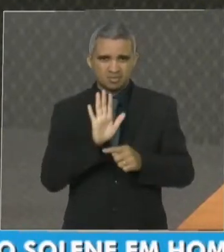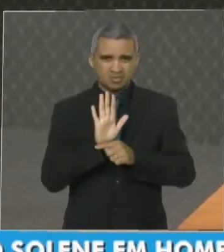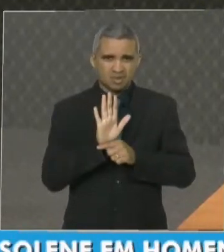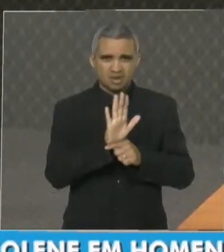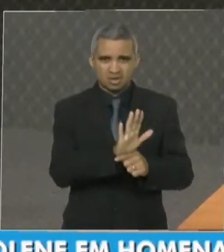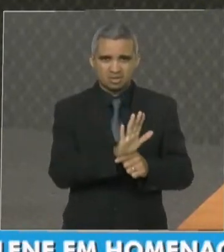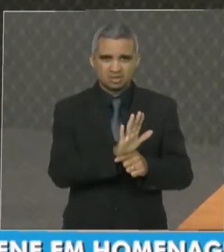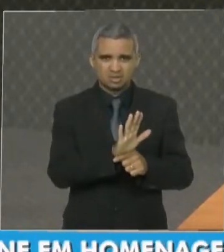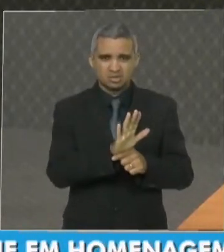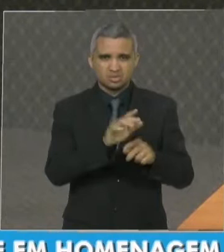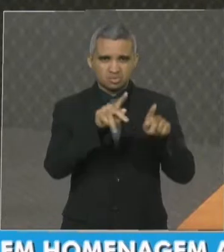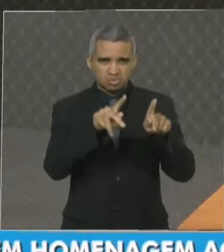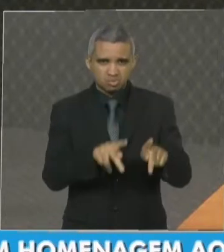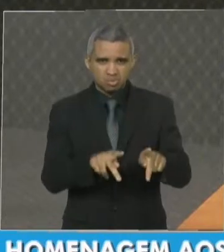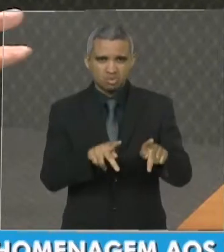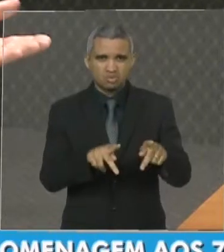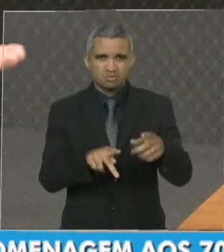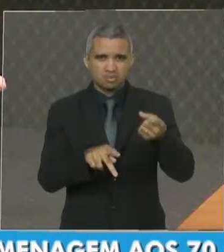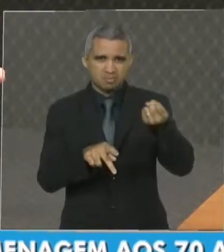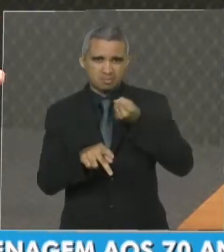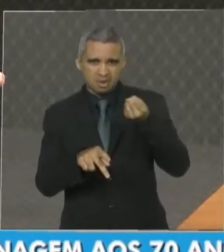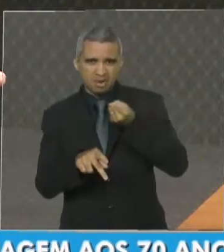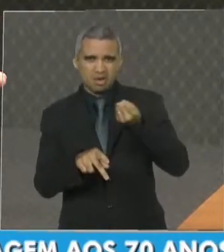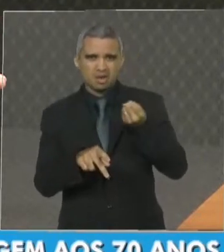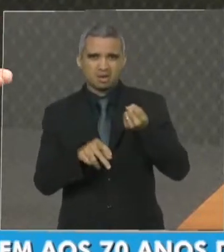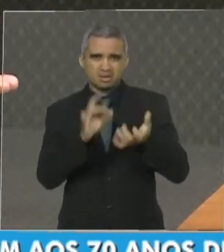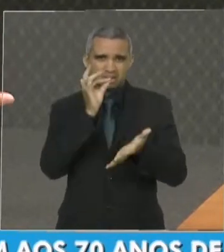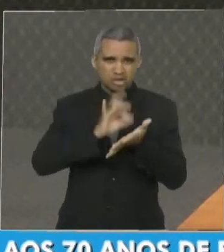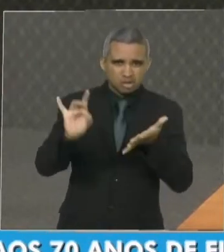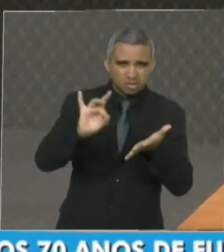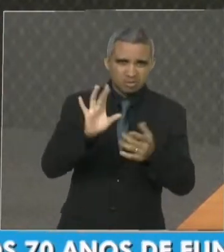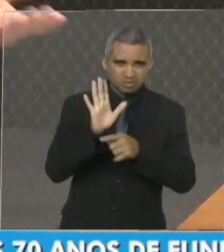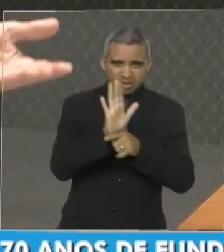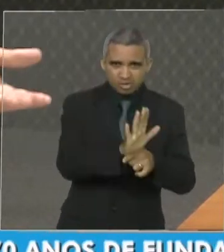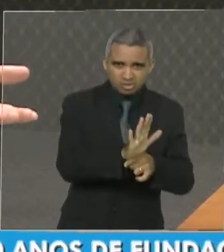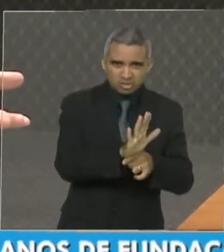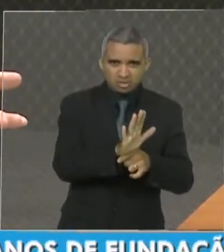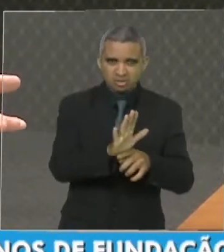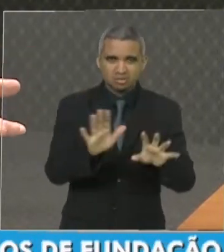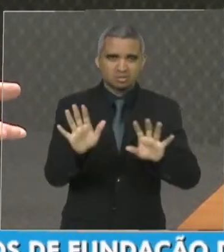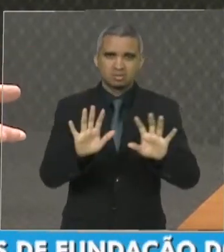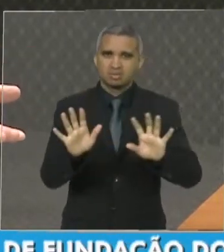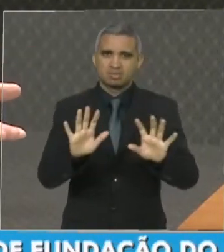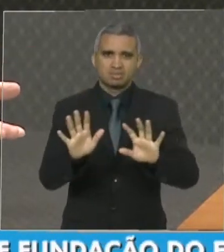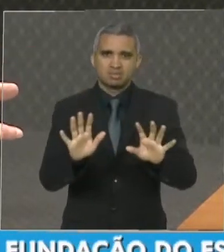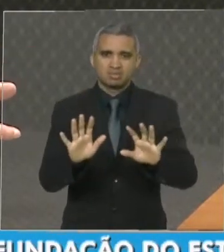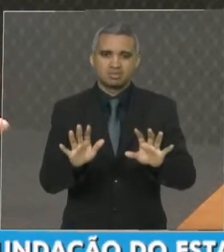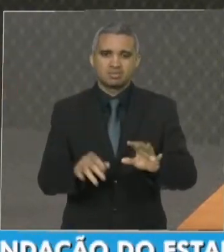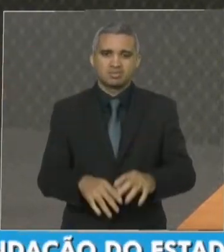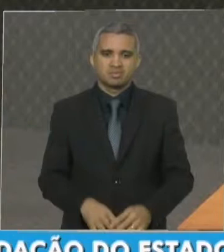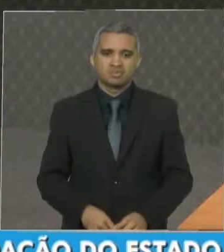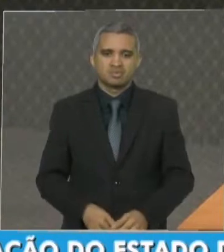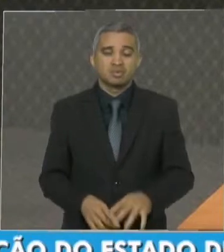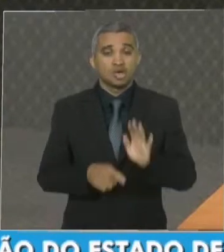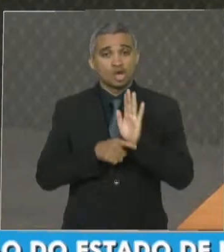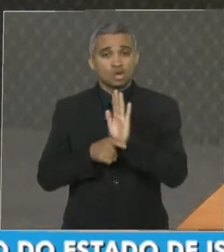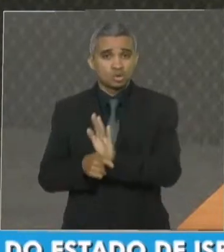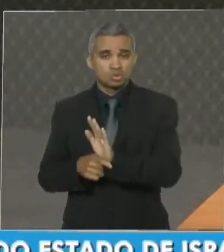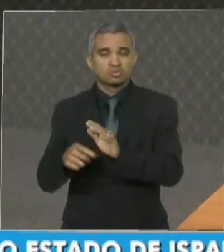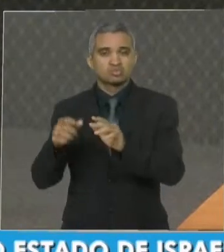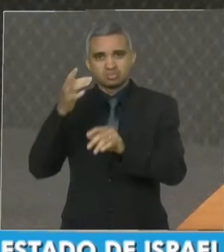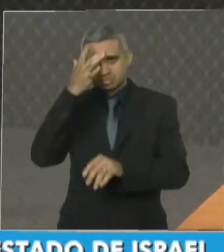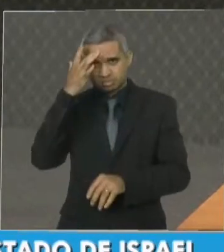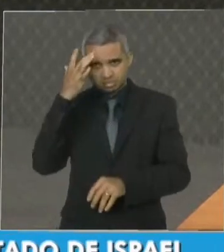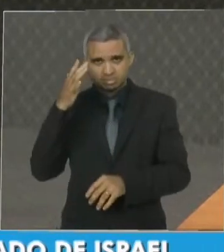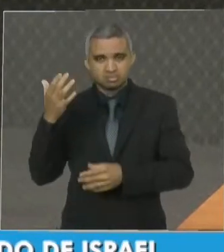que bate você, fala de mal de você. Você quer ajudá-lo? Não, malucos ajudam as pessoas. E por isso,